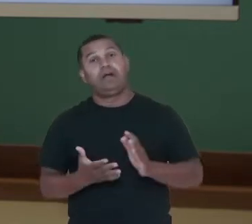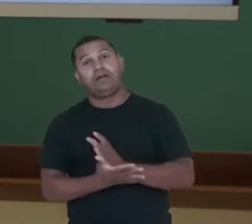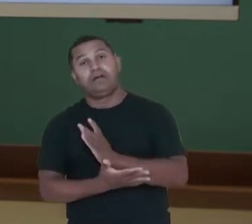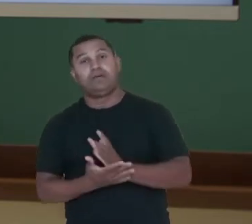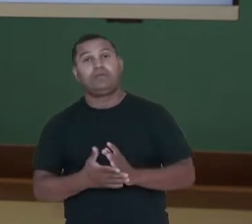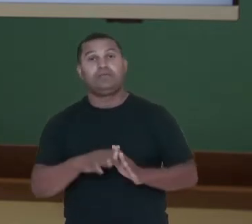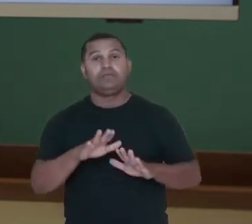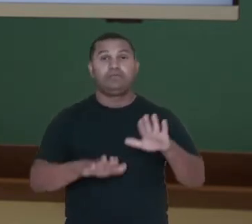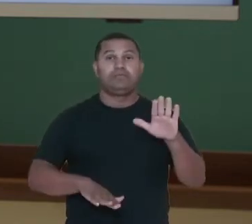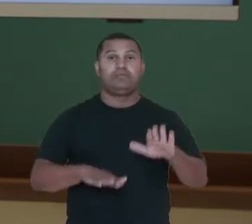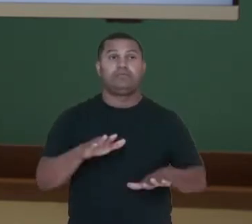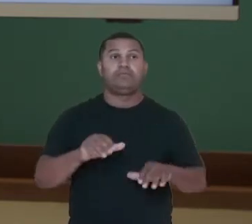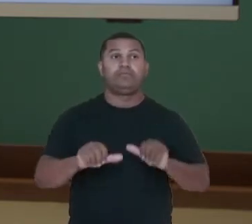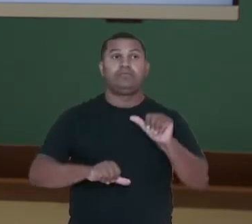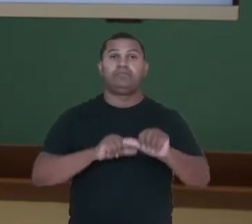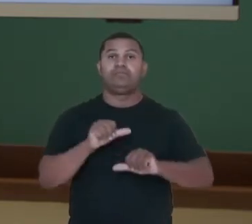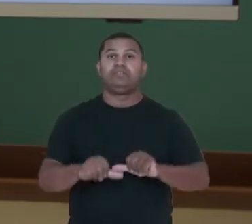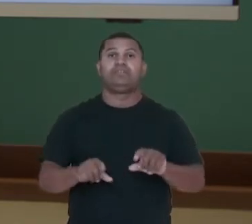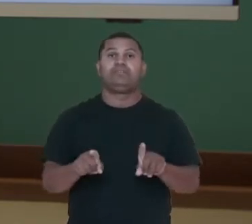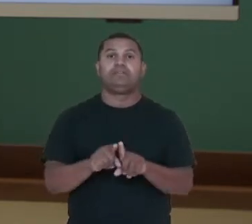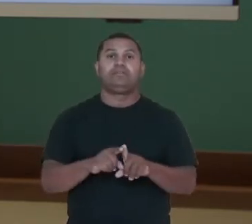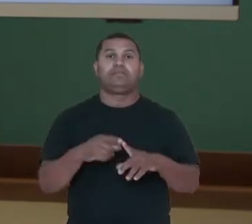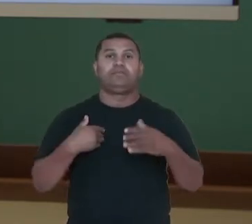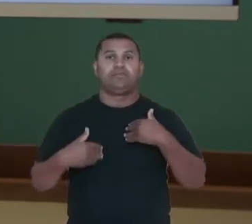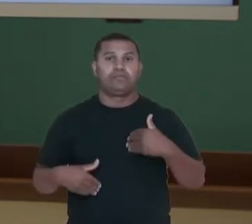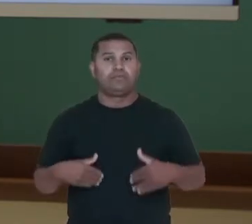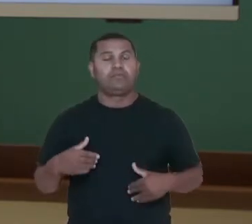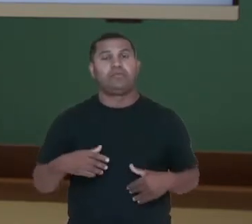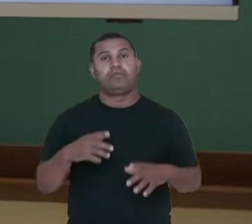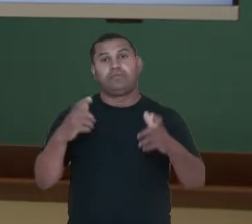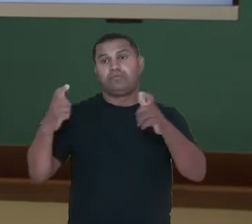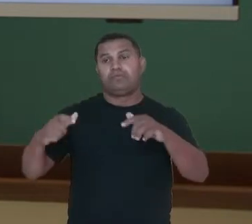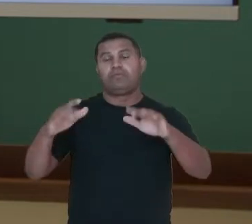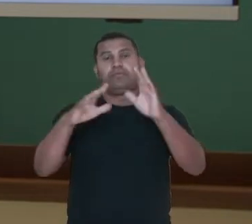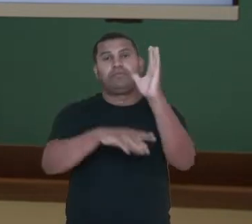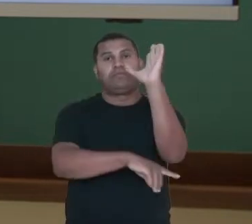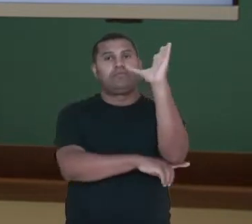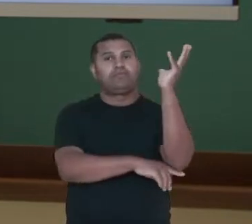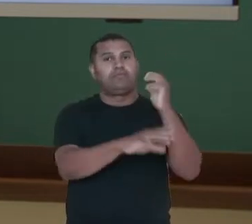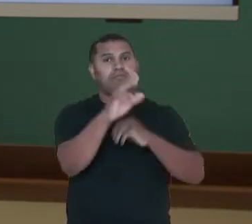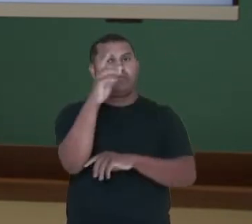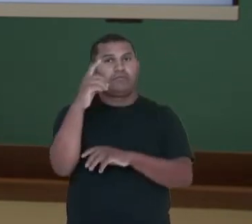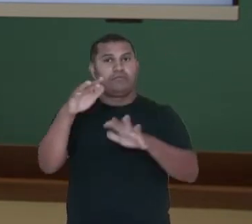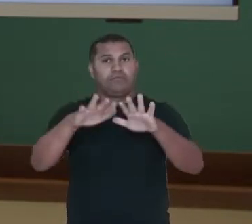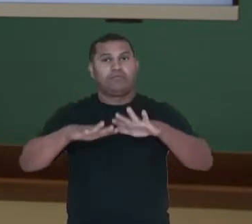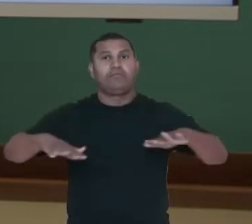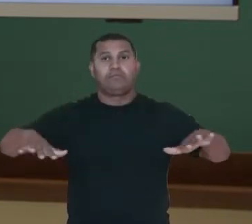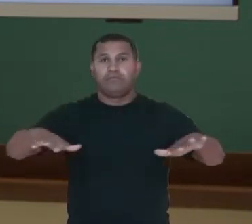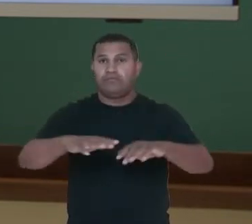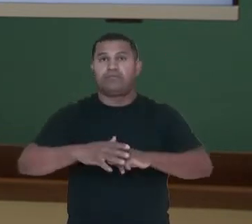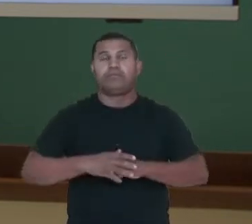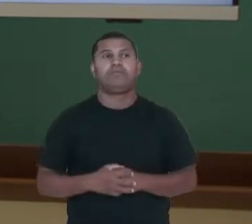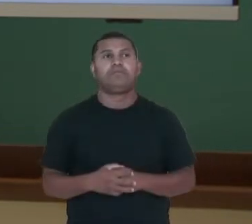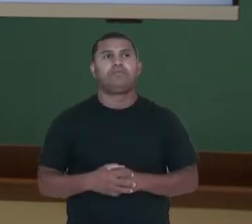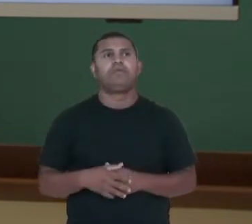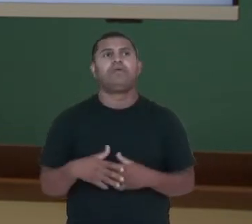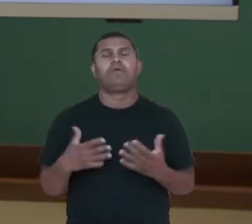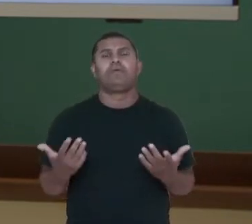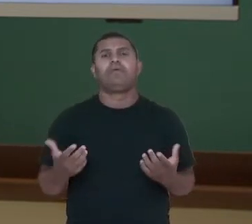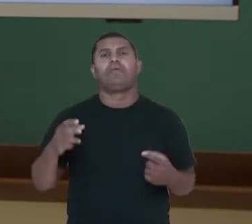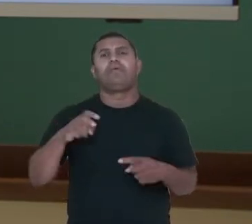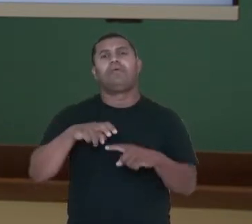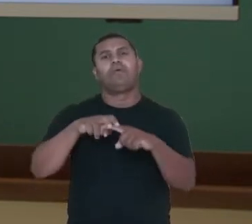a humanidade. Quais fatores contribuíram para a emergência de doenças infecciosas, né? Quais os fatores